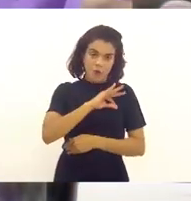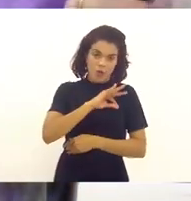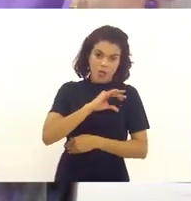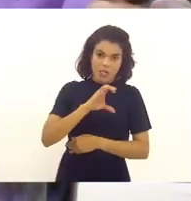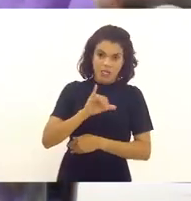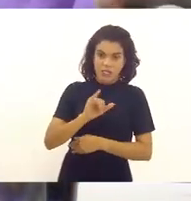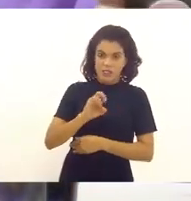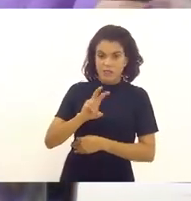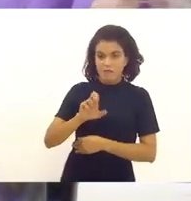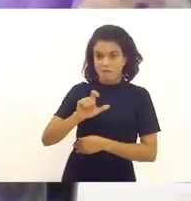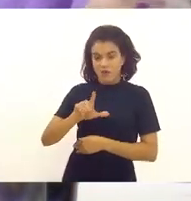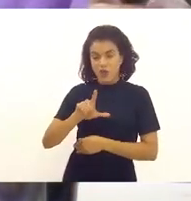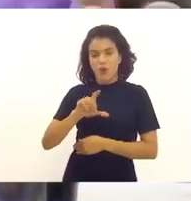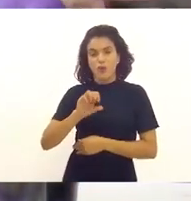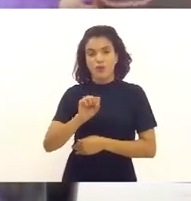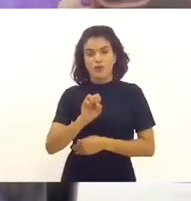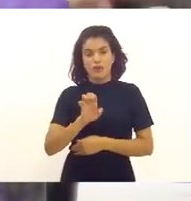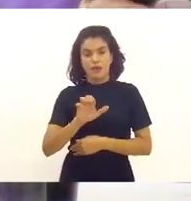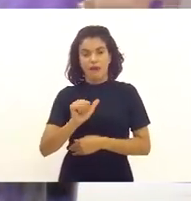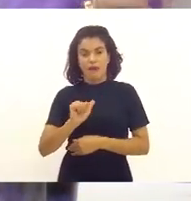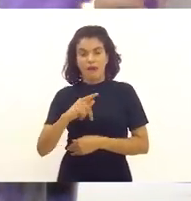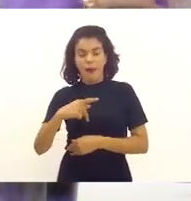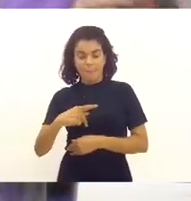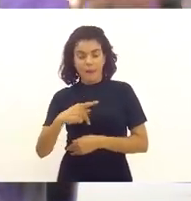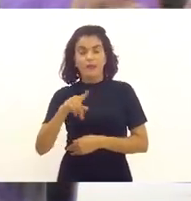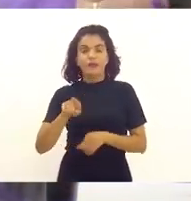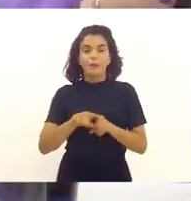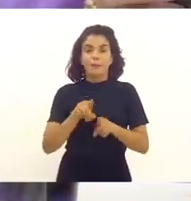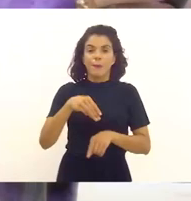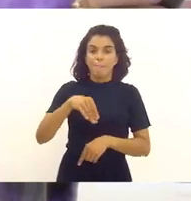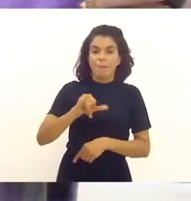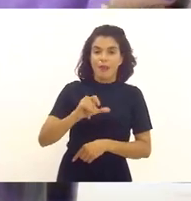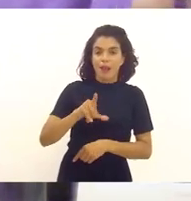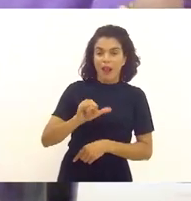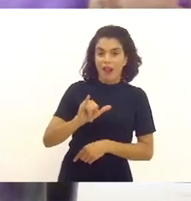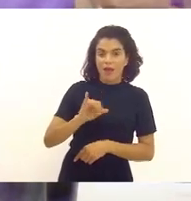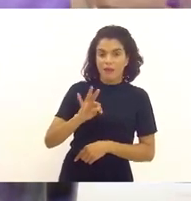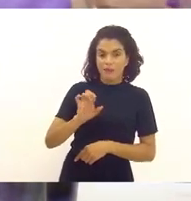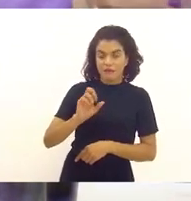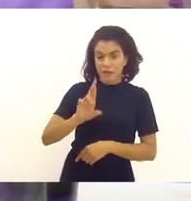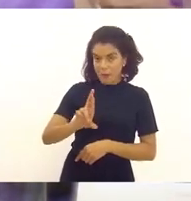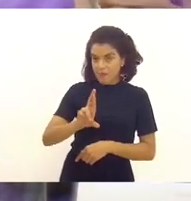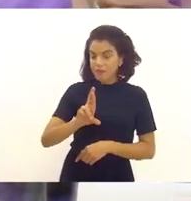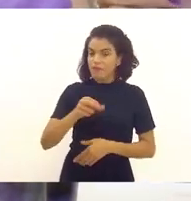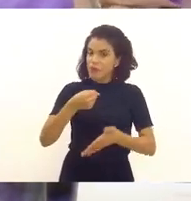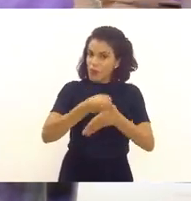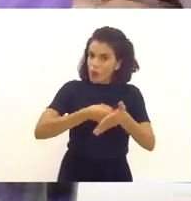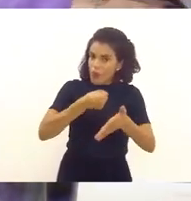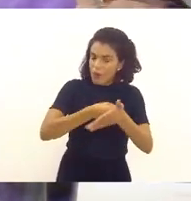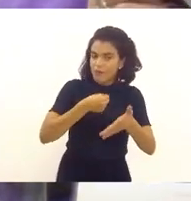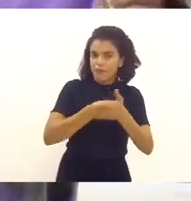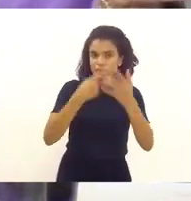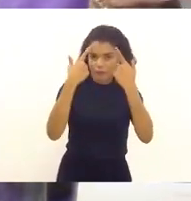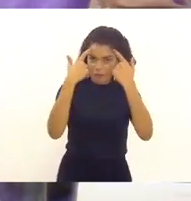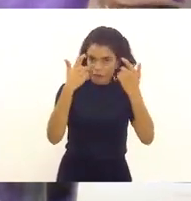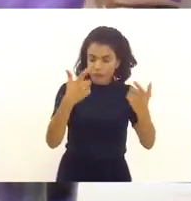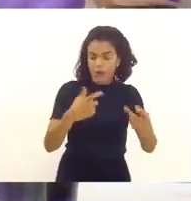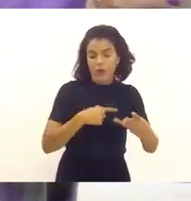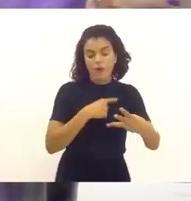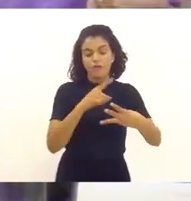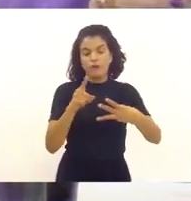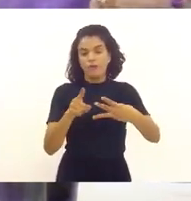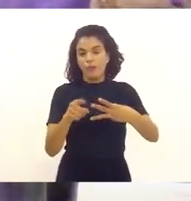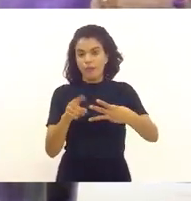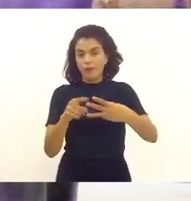quanto a polícia militar CEAP a gente trabalha com toda essa rede de enfrentamento e Combate à violência nós temos